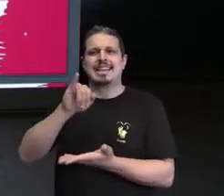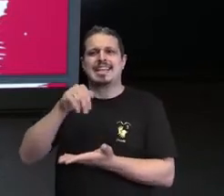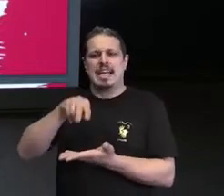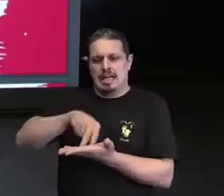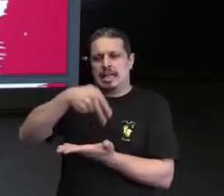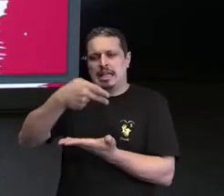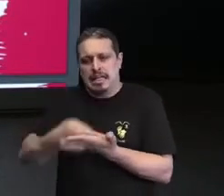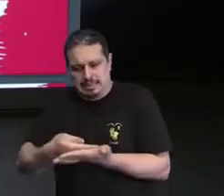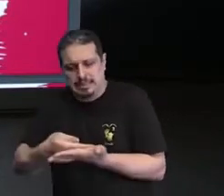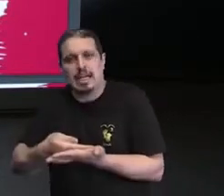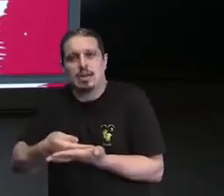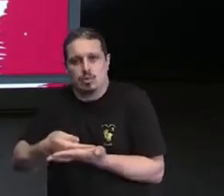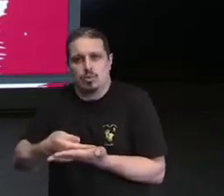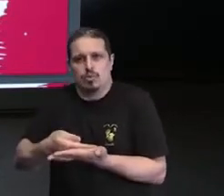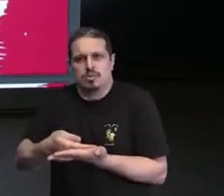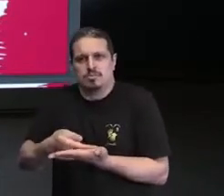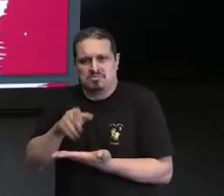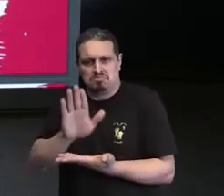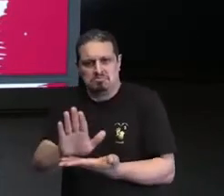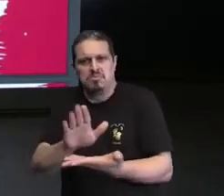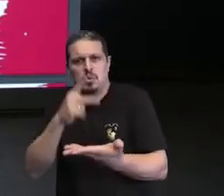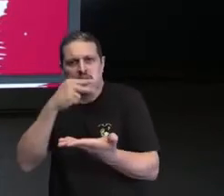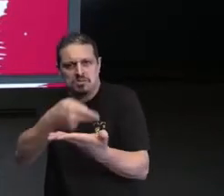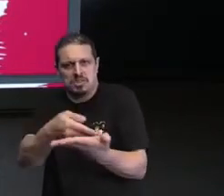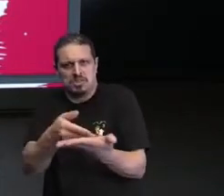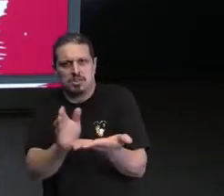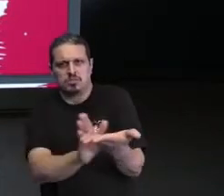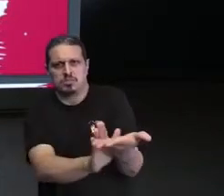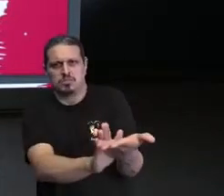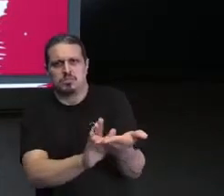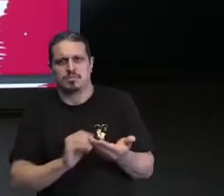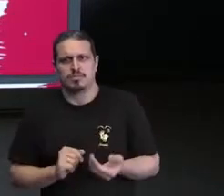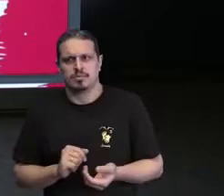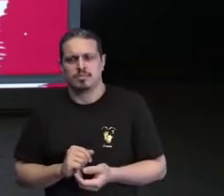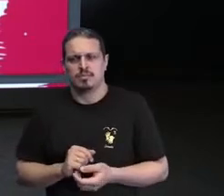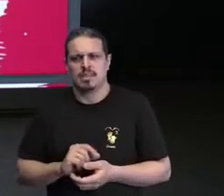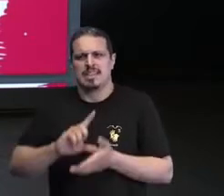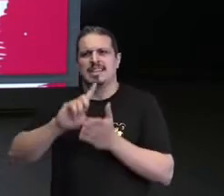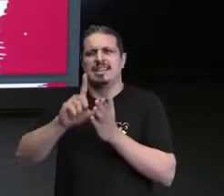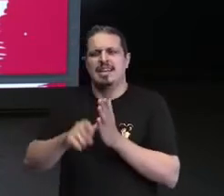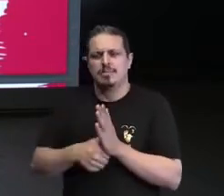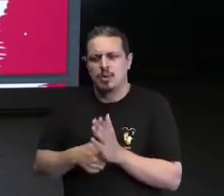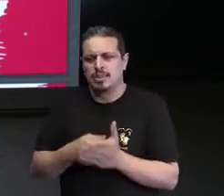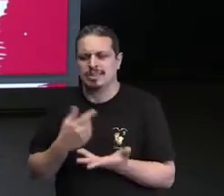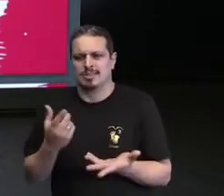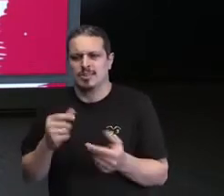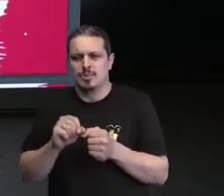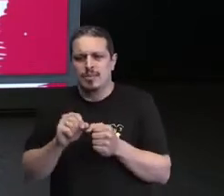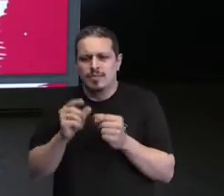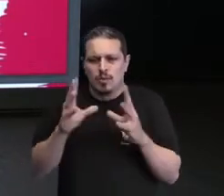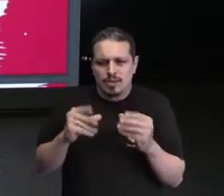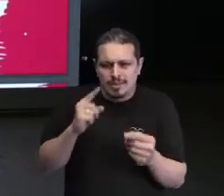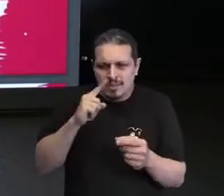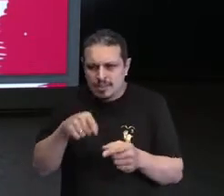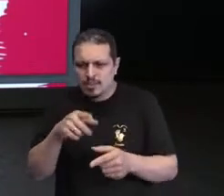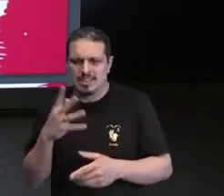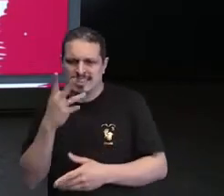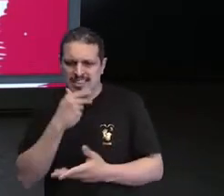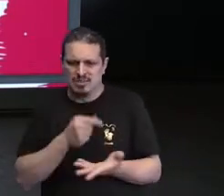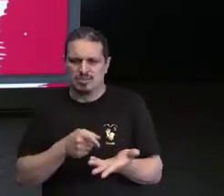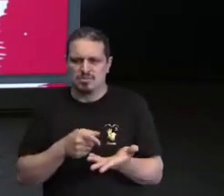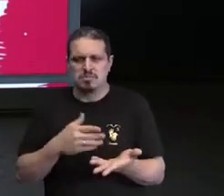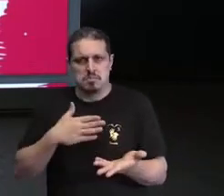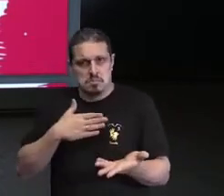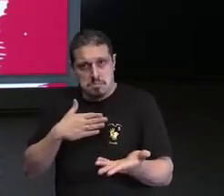eu posso dizer após um laudo após um diagnóstico fechado bonitinho Sim eu sou